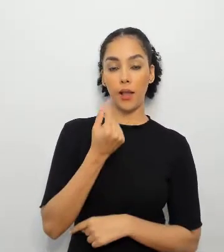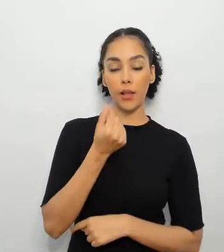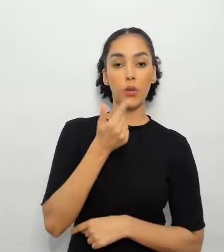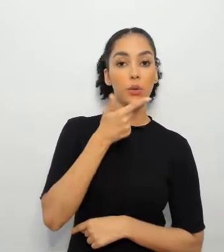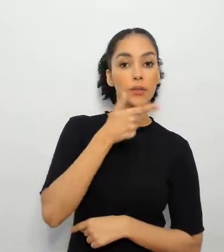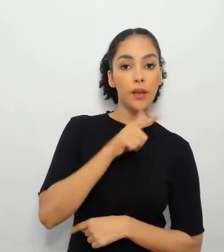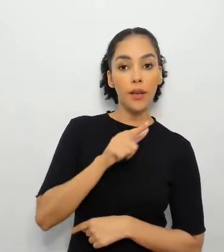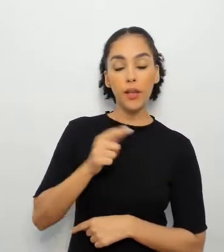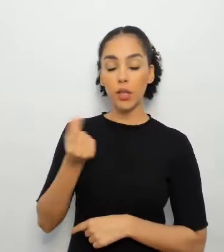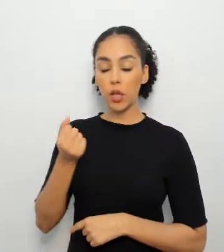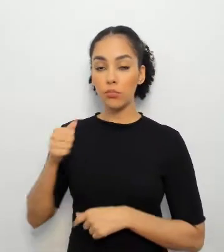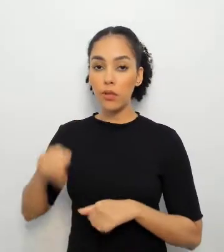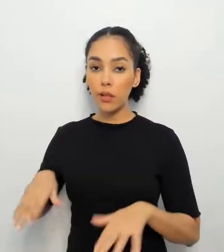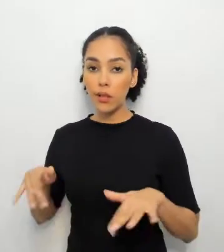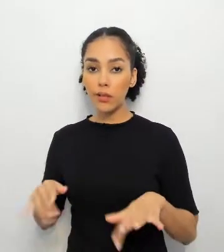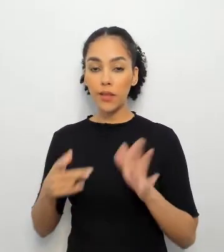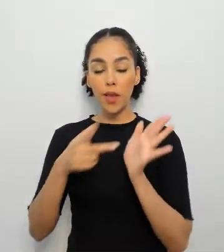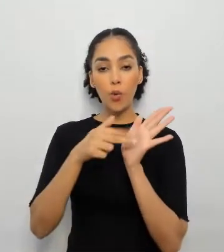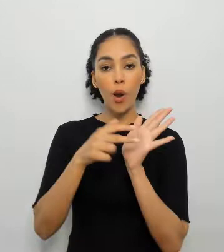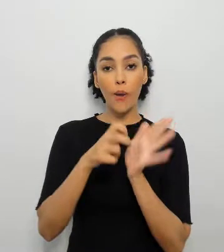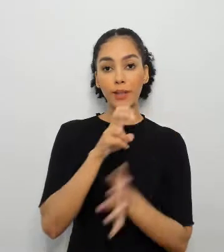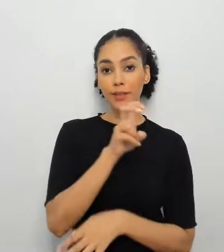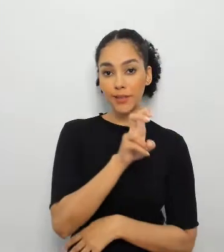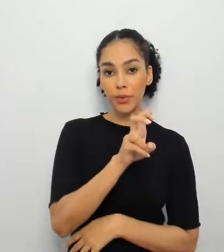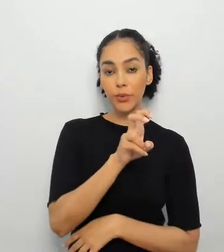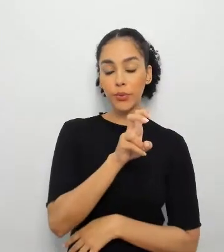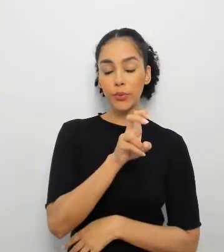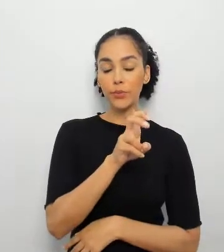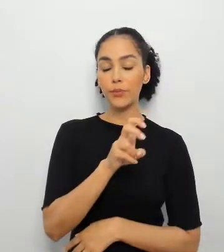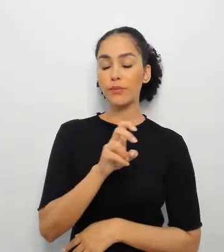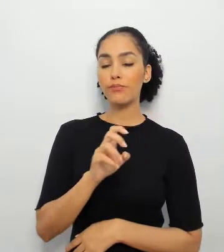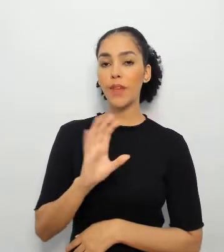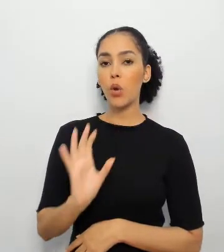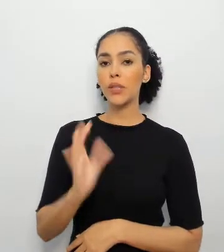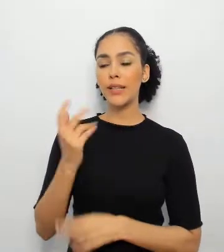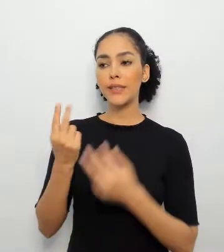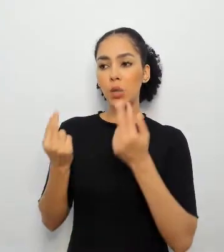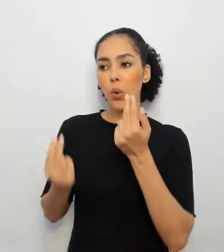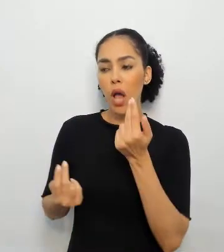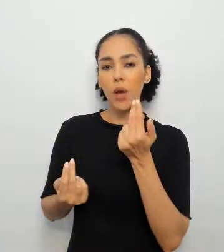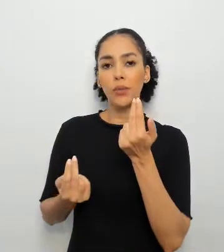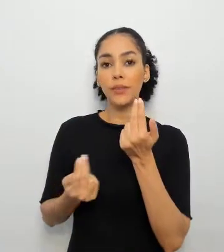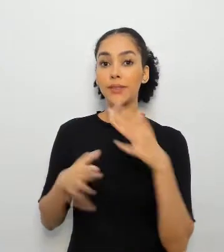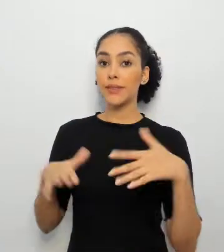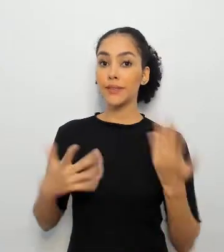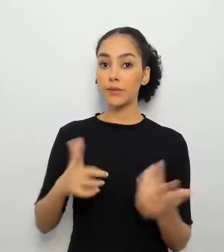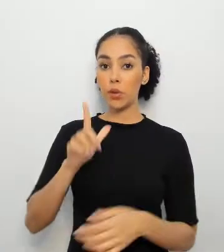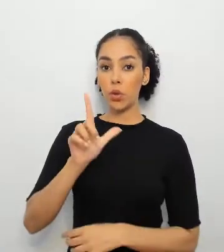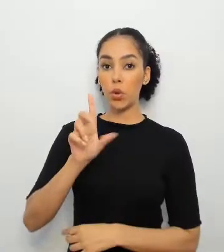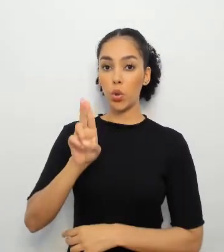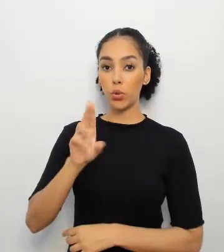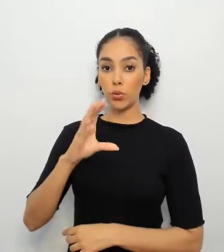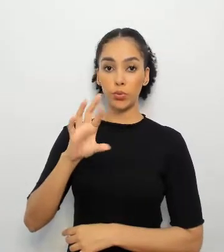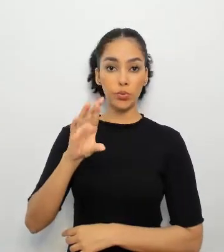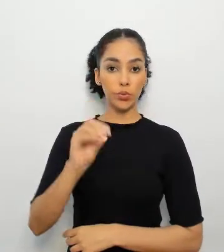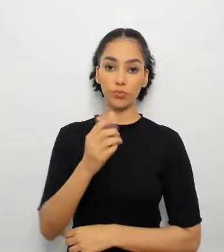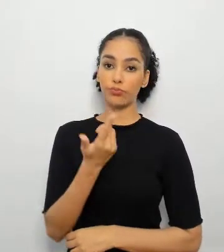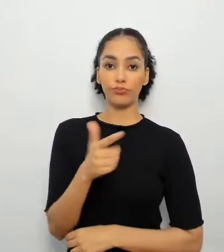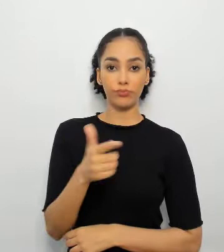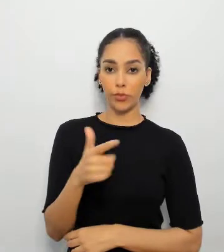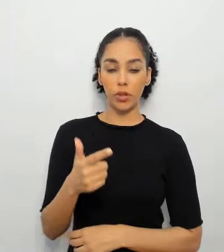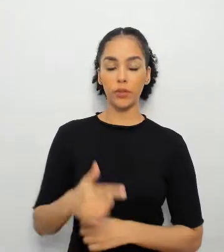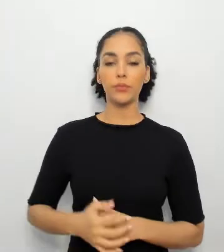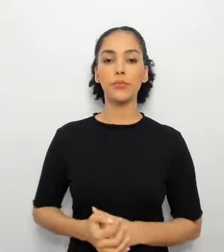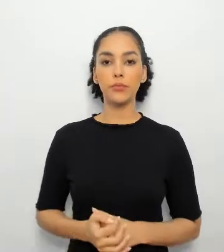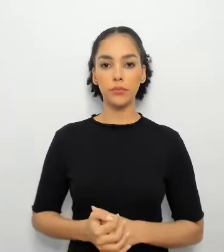itens produzidos é igual a 5, tanto o custo como a receita está dando um valor igual a 5, tem altura igual a 5. Então, para determinar